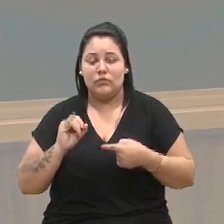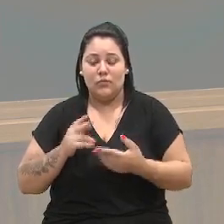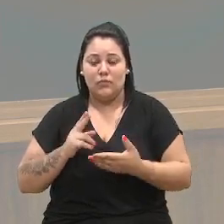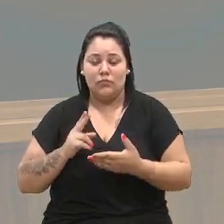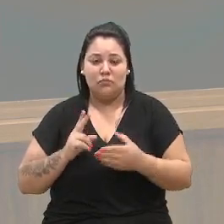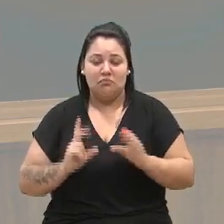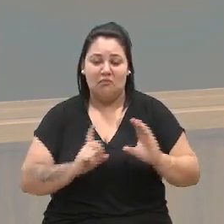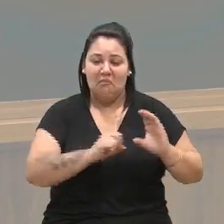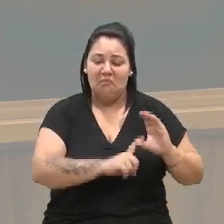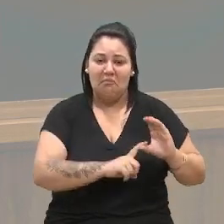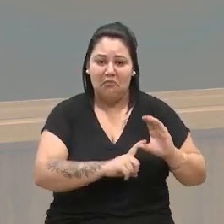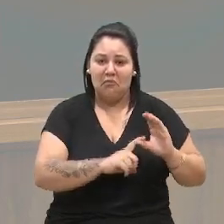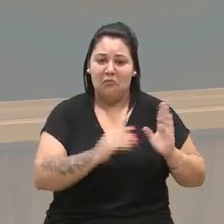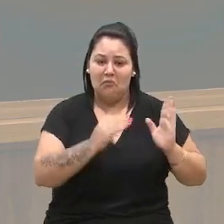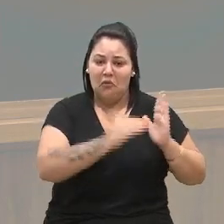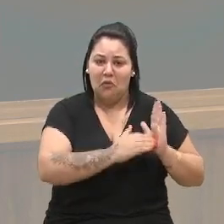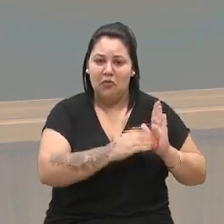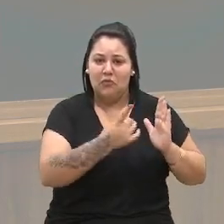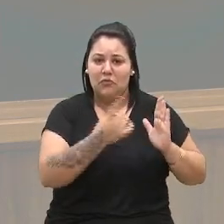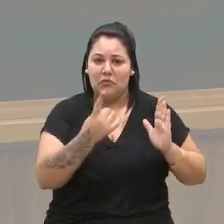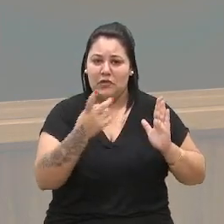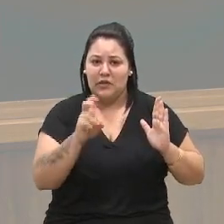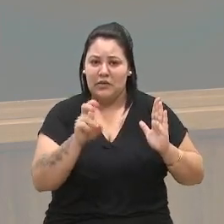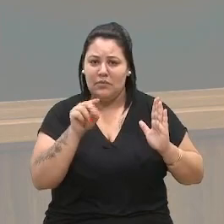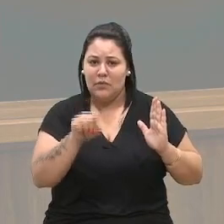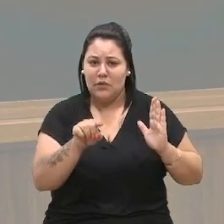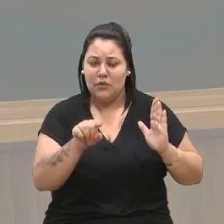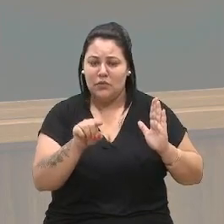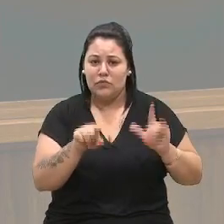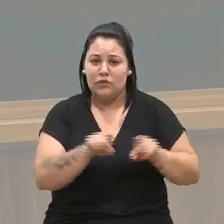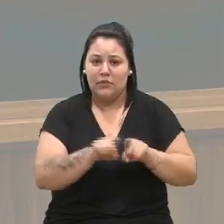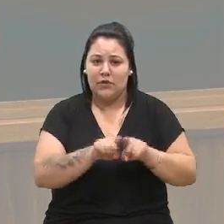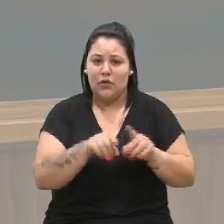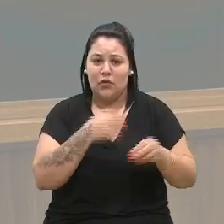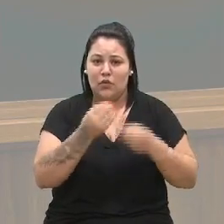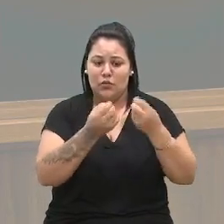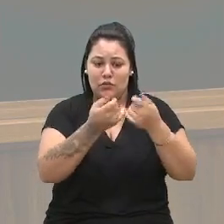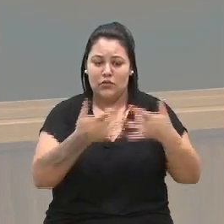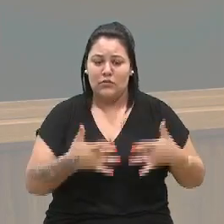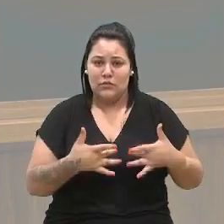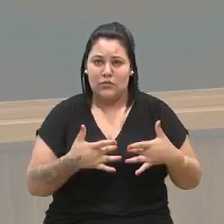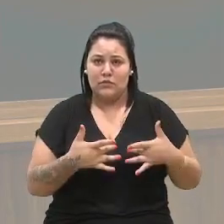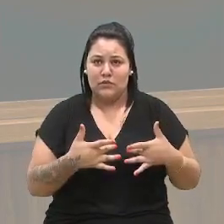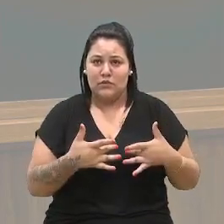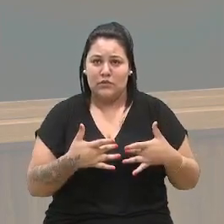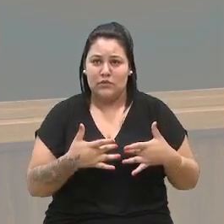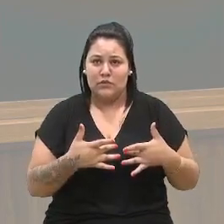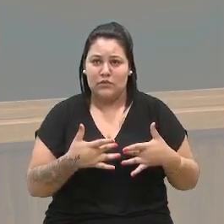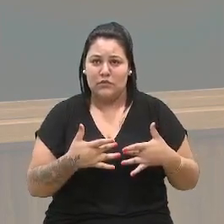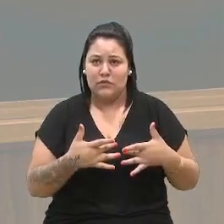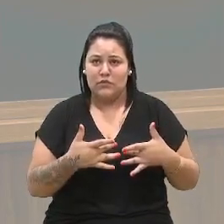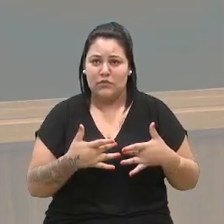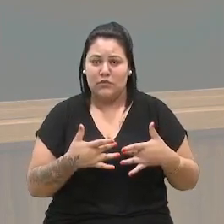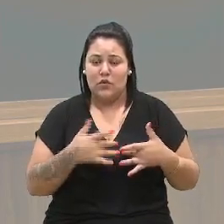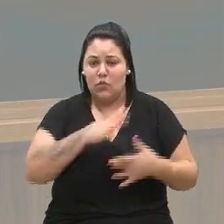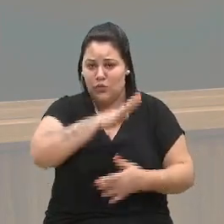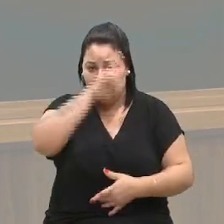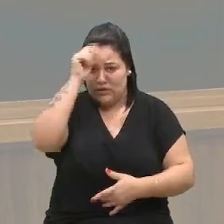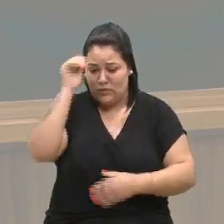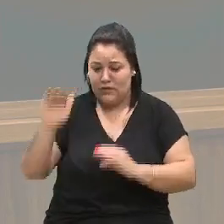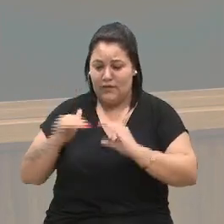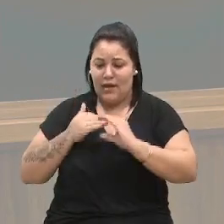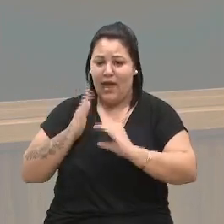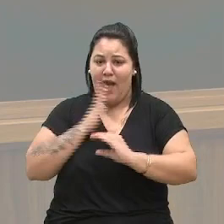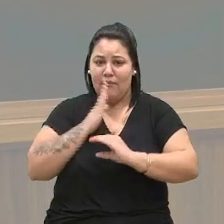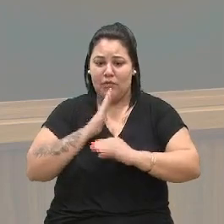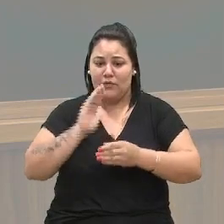não, mas como eu coloquei, o fato do município mandar às vésperas para votar no dia faz com que a